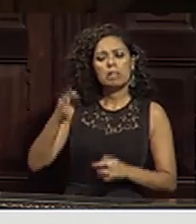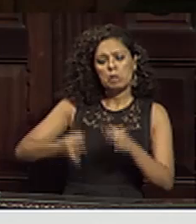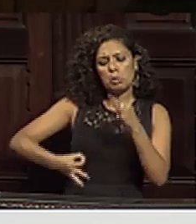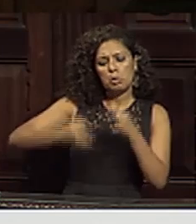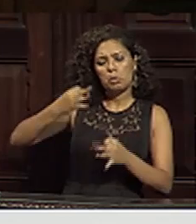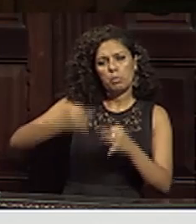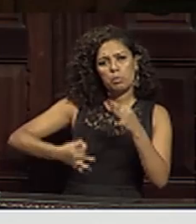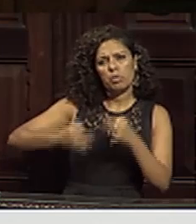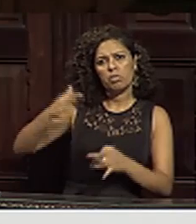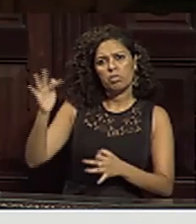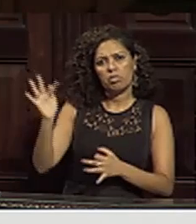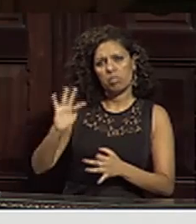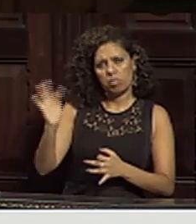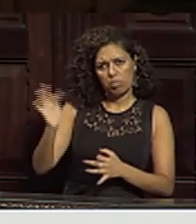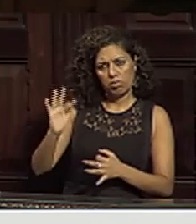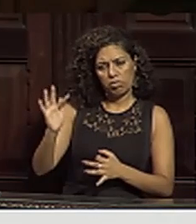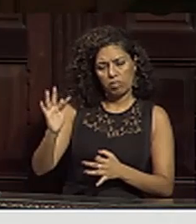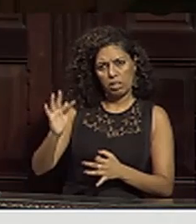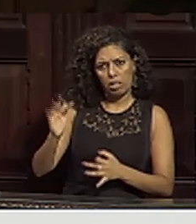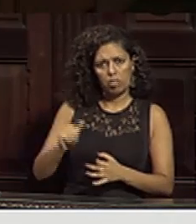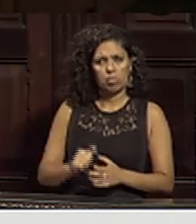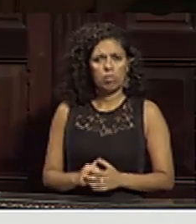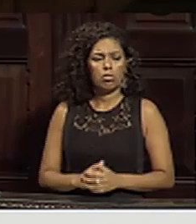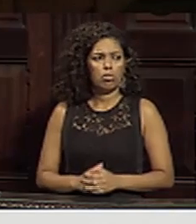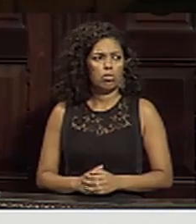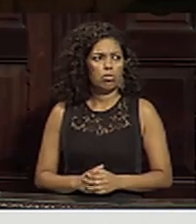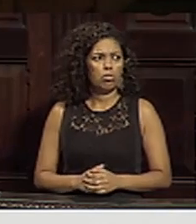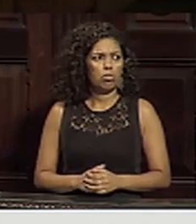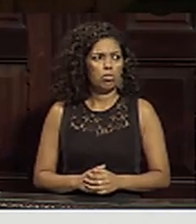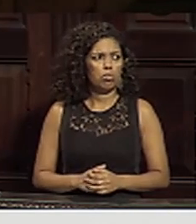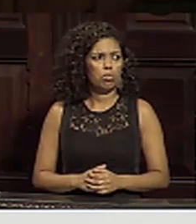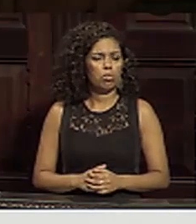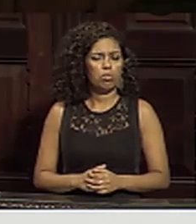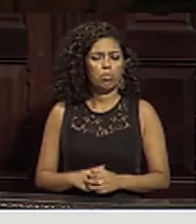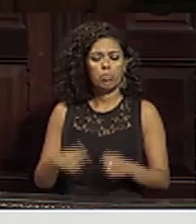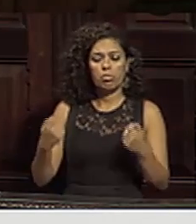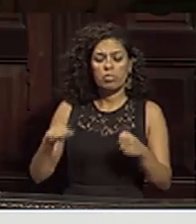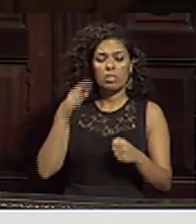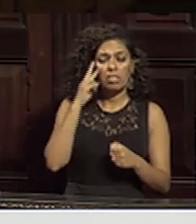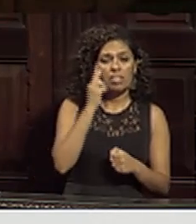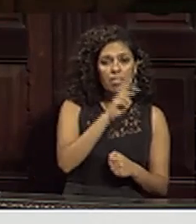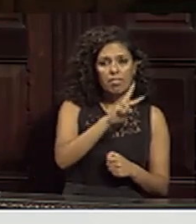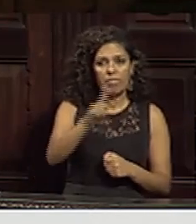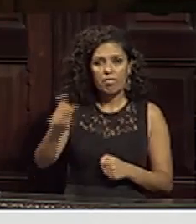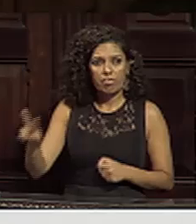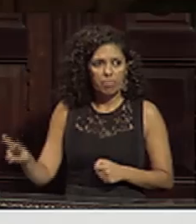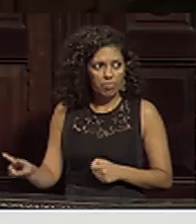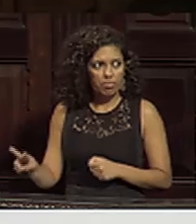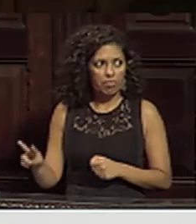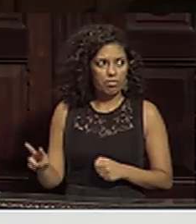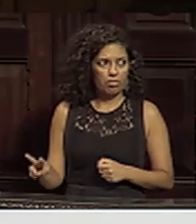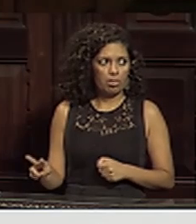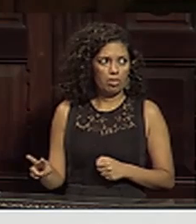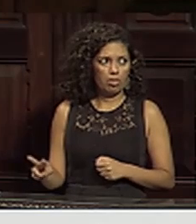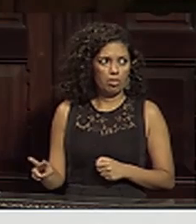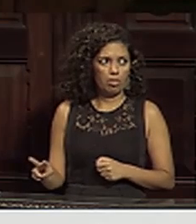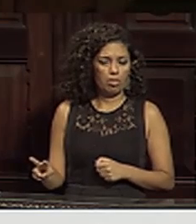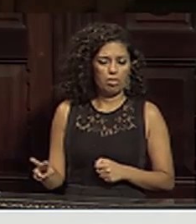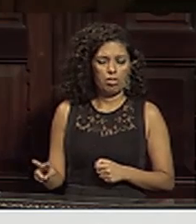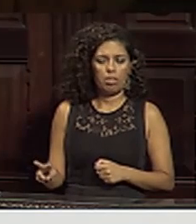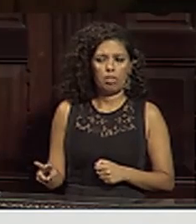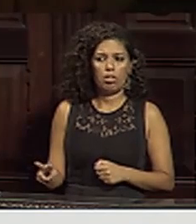Suprema Corte desse país, possa ter, a cada